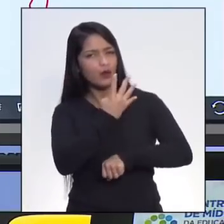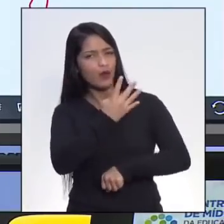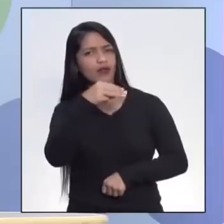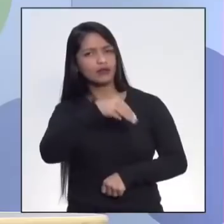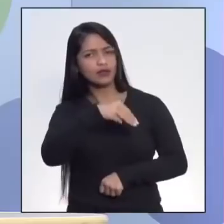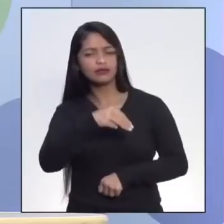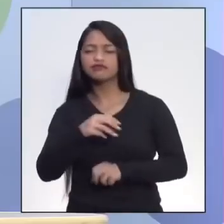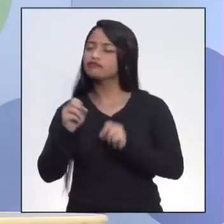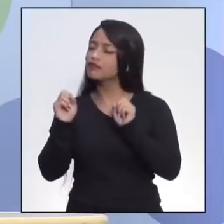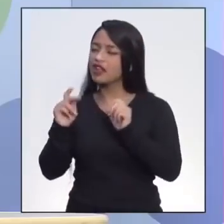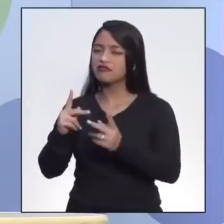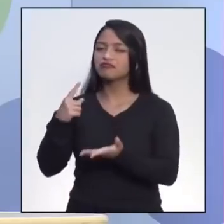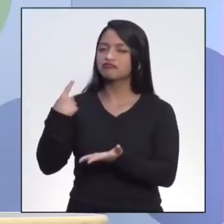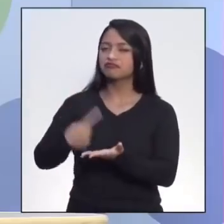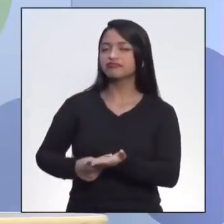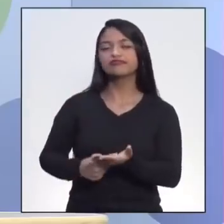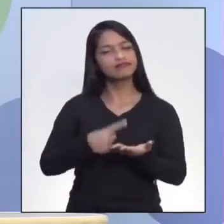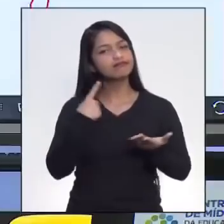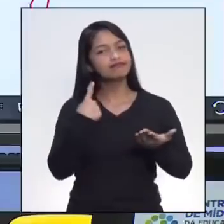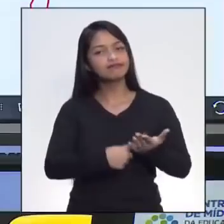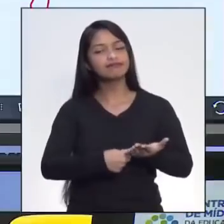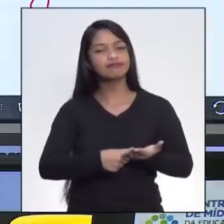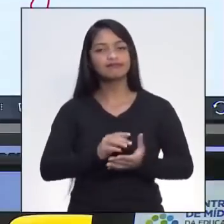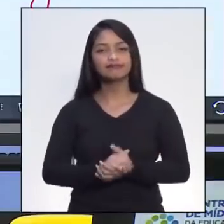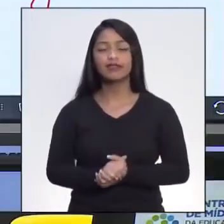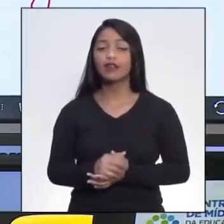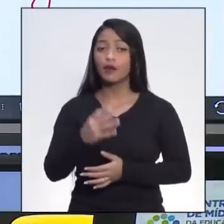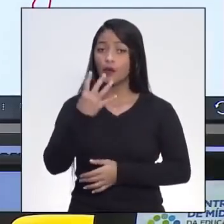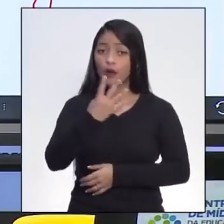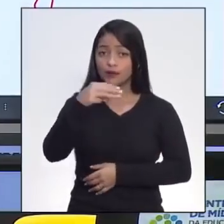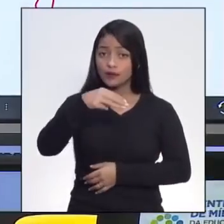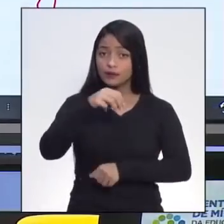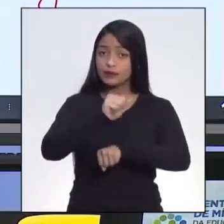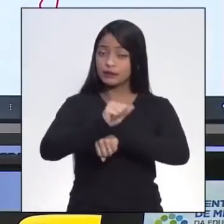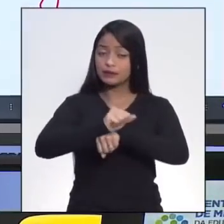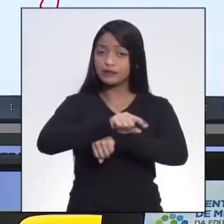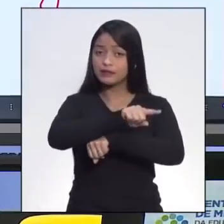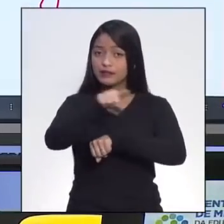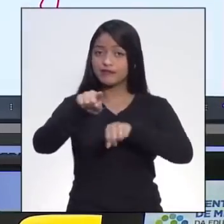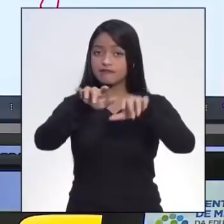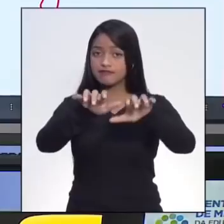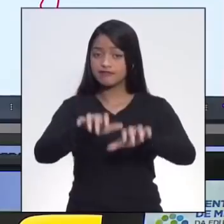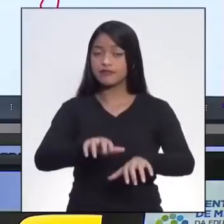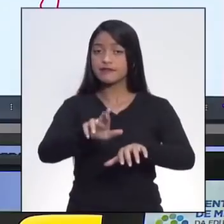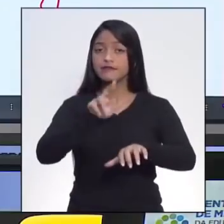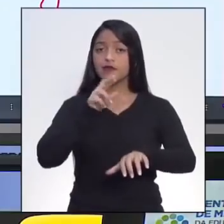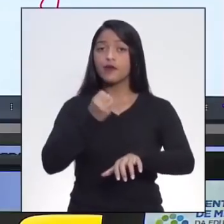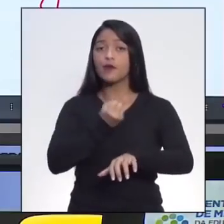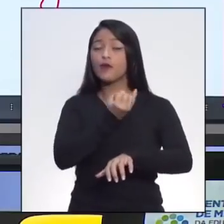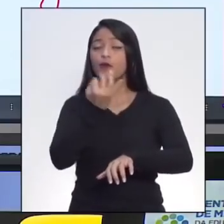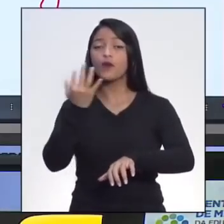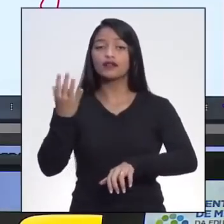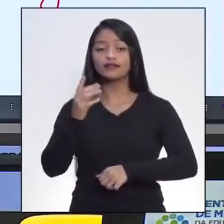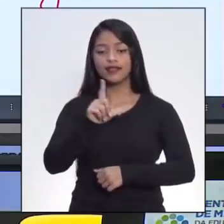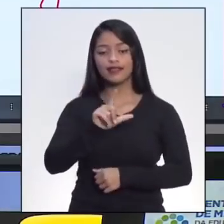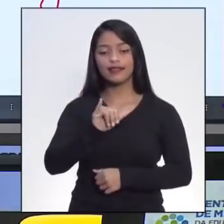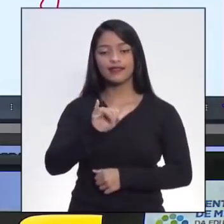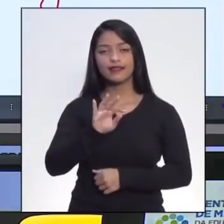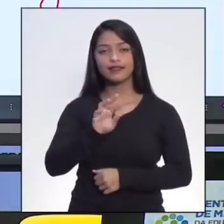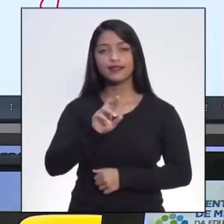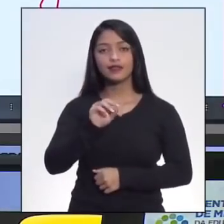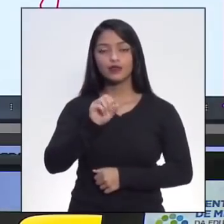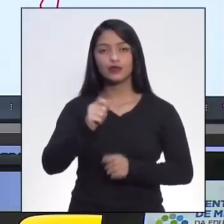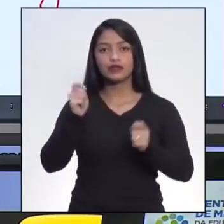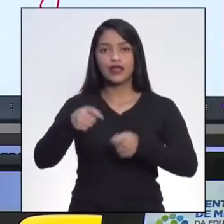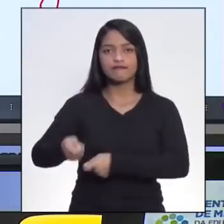hein? Ok, fechado. Combinado? 4 minutinhos para vocês, então, me indicarem quantos litros